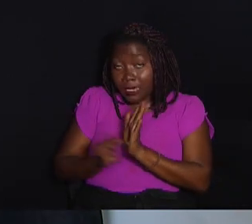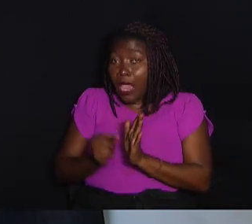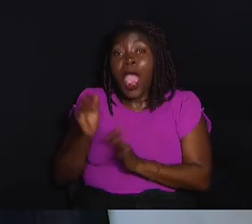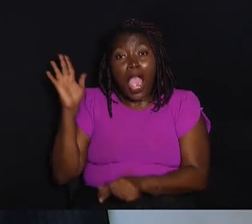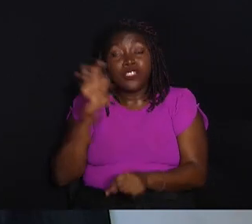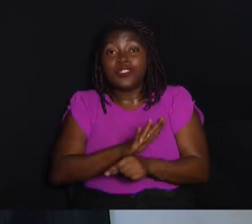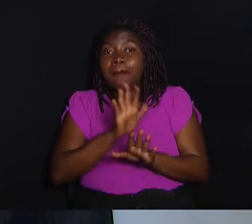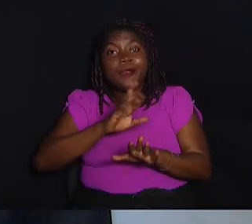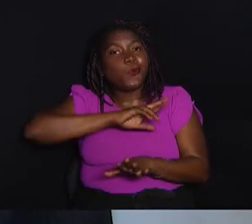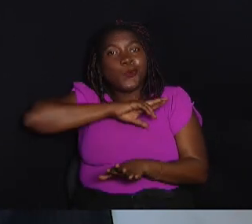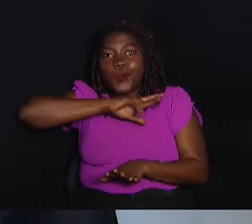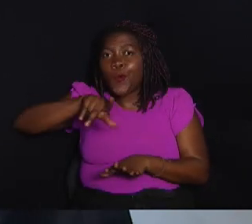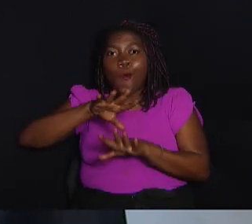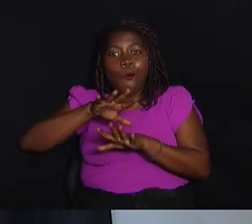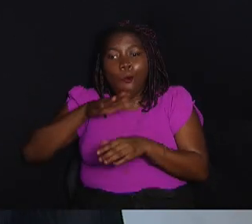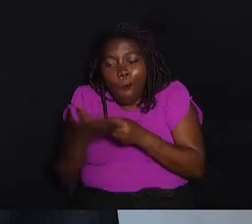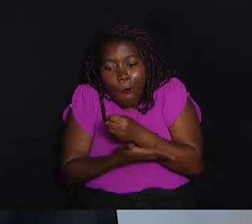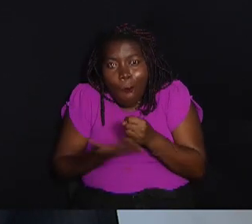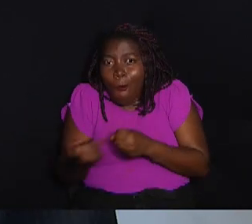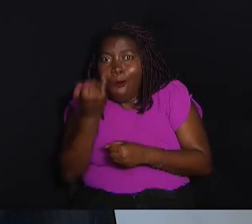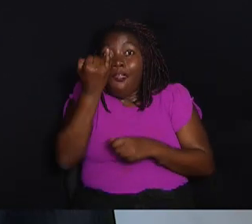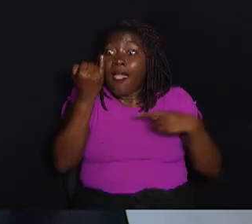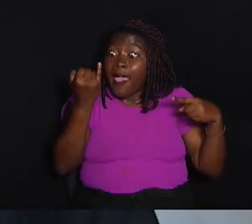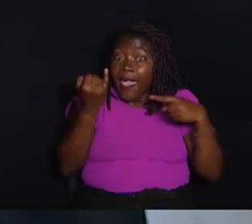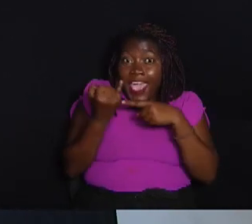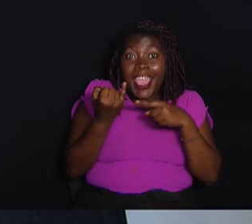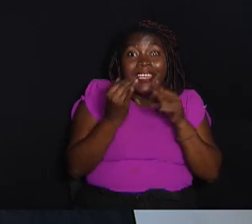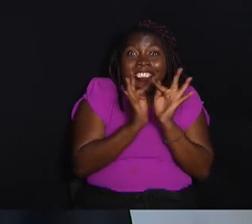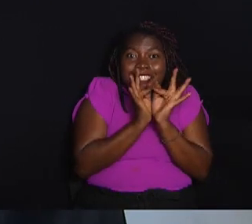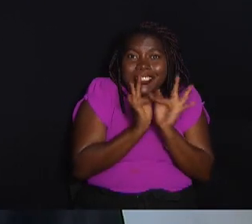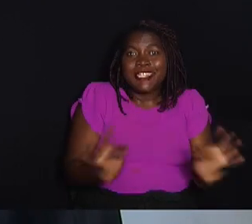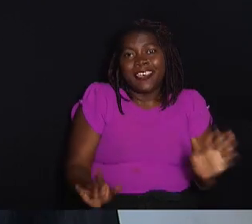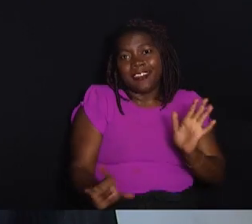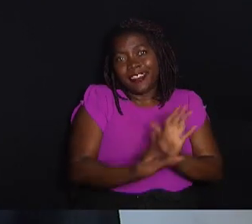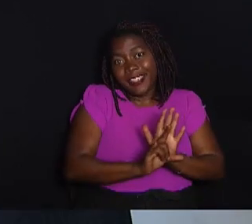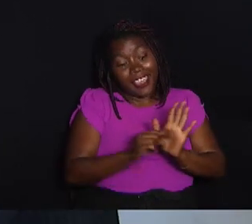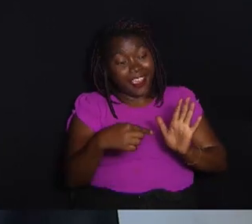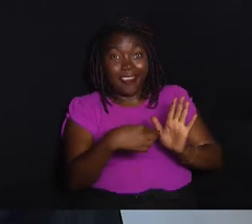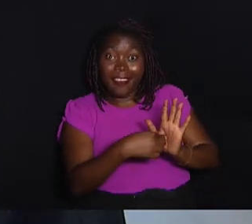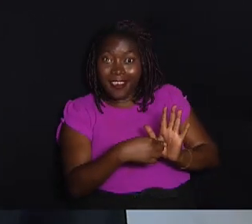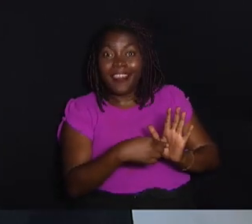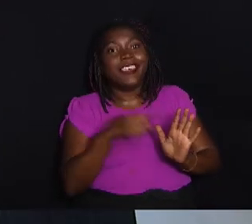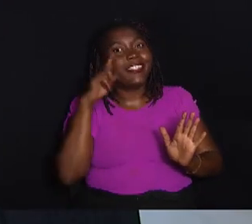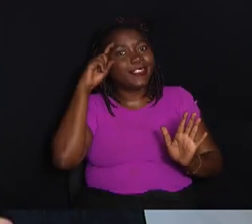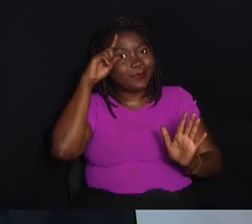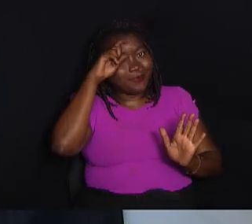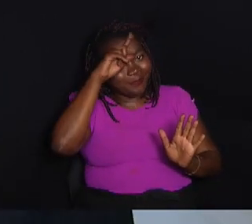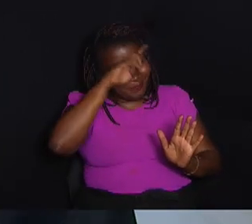mas não é o o essencial o fundamental é a gente simplificar a legislação porque ela é o grande vilão da história então a comissão